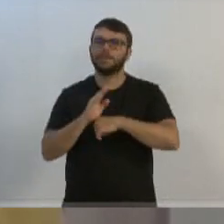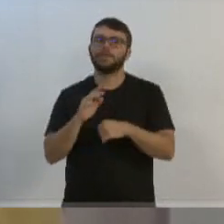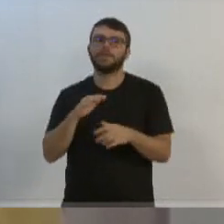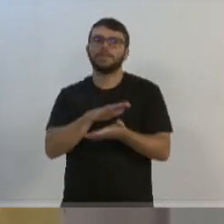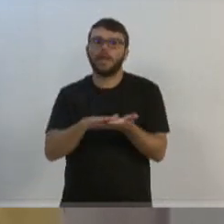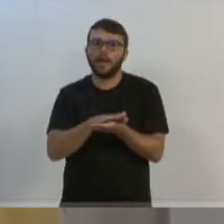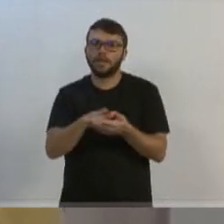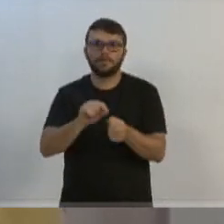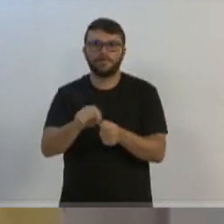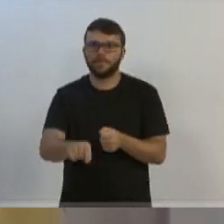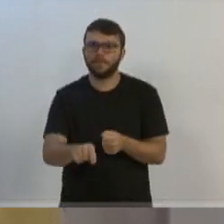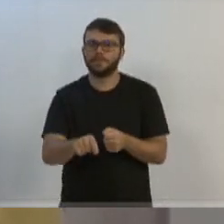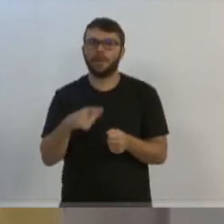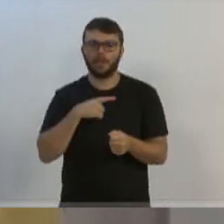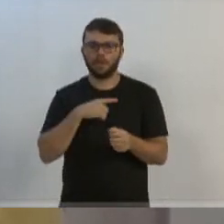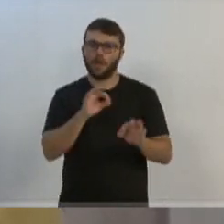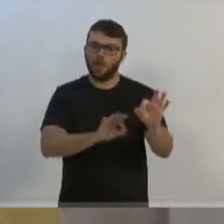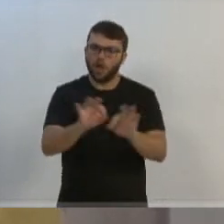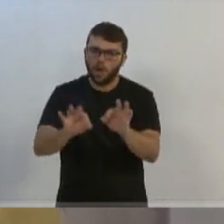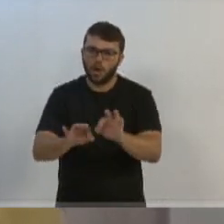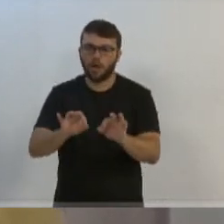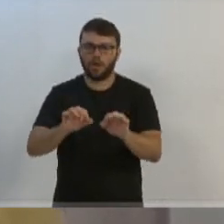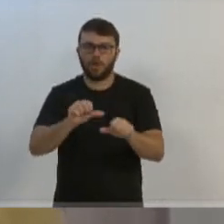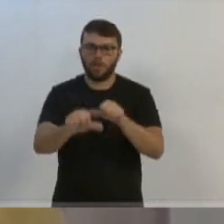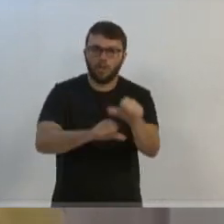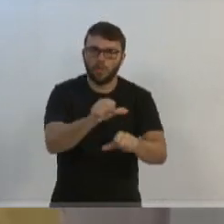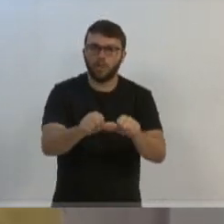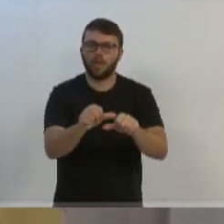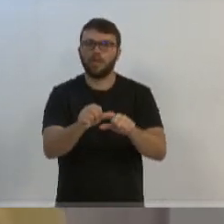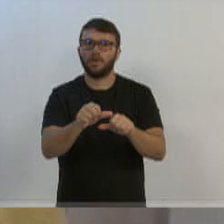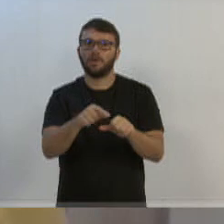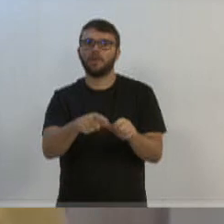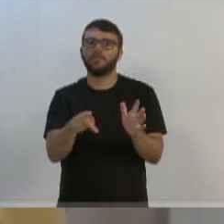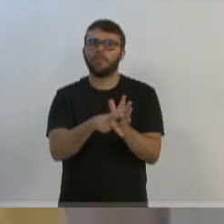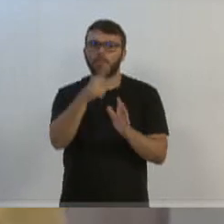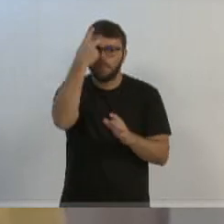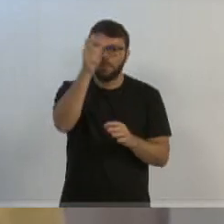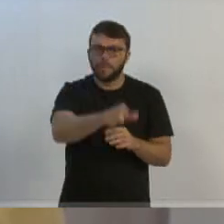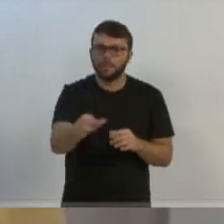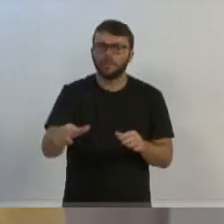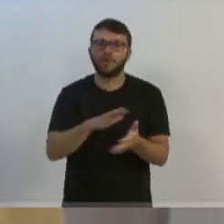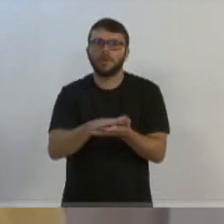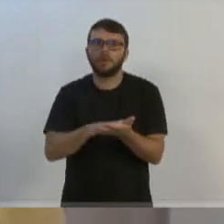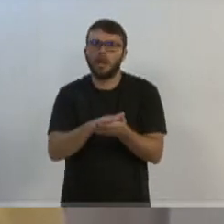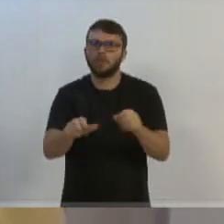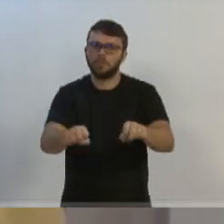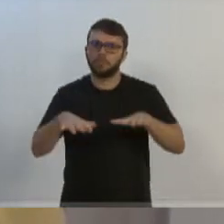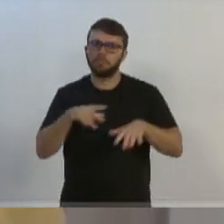vamos mexer na reurbanização das pessoas e não foi feita uma audiência pública com recomendação por lei.